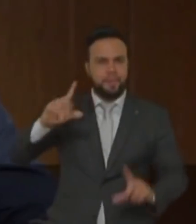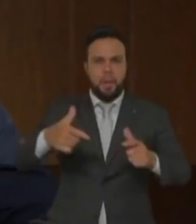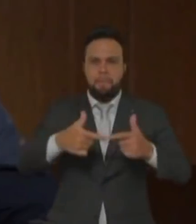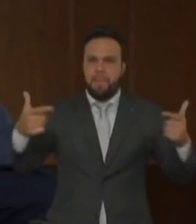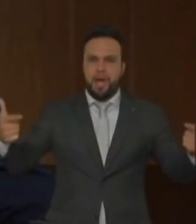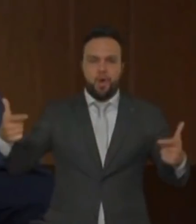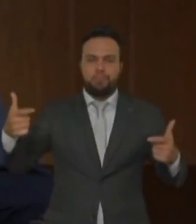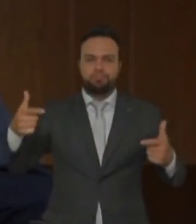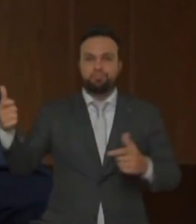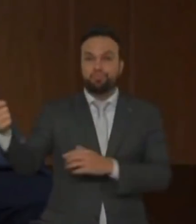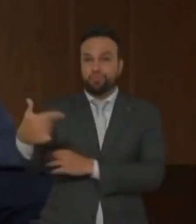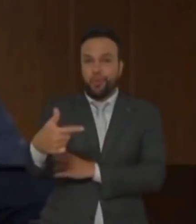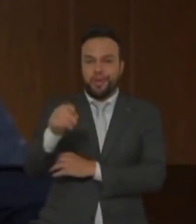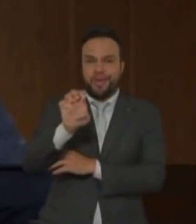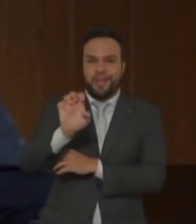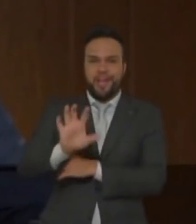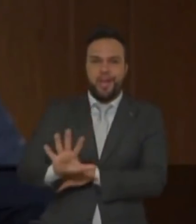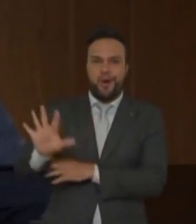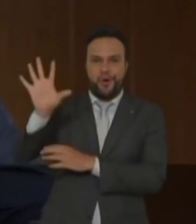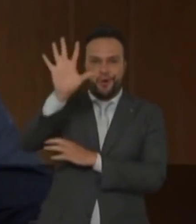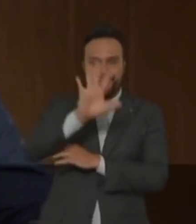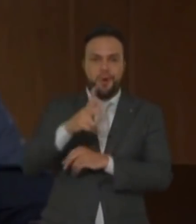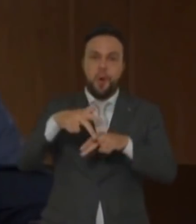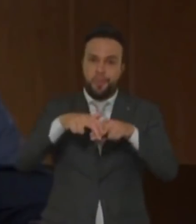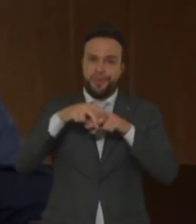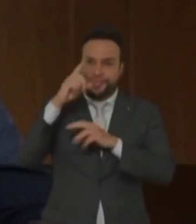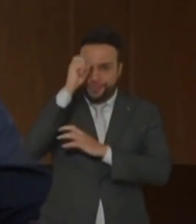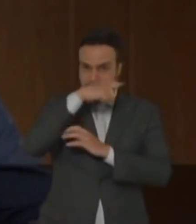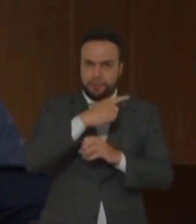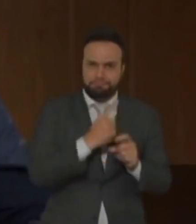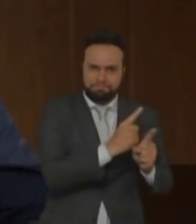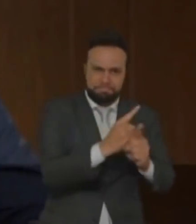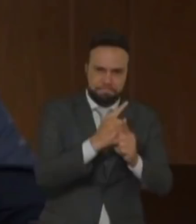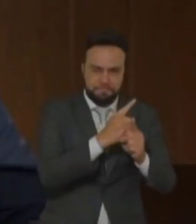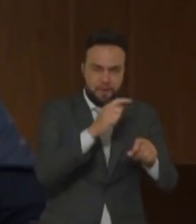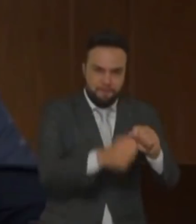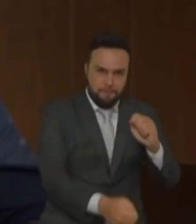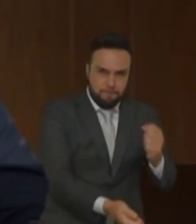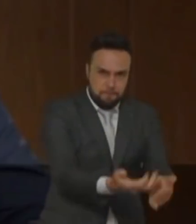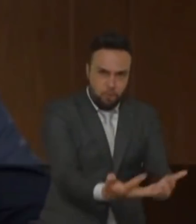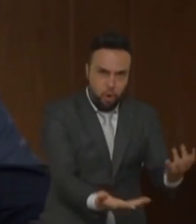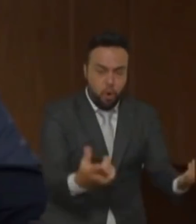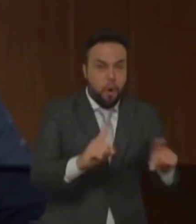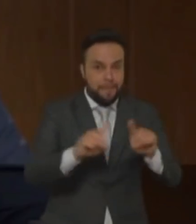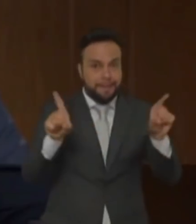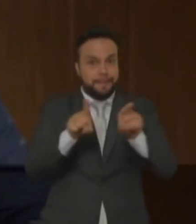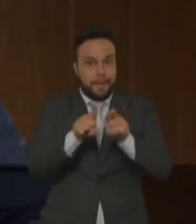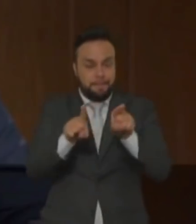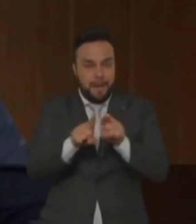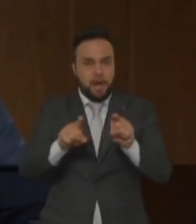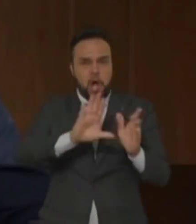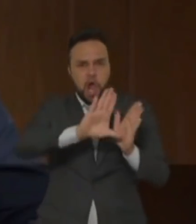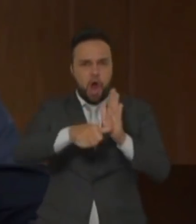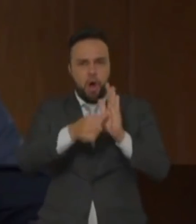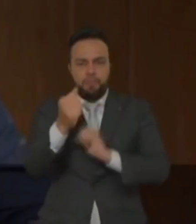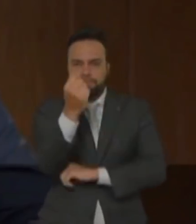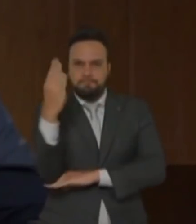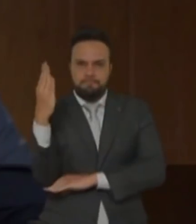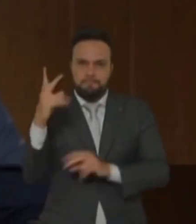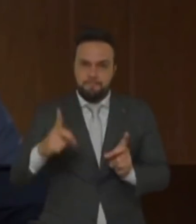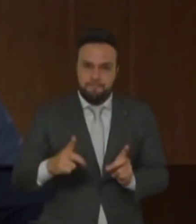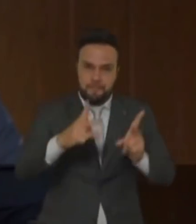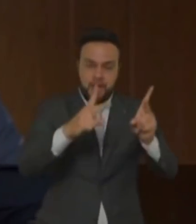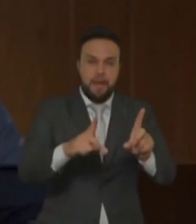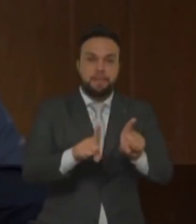ocidental daí a dificuldade combater não só os focos de incêndio mas também a extração ilegal de